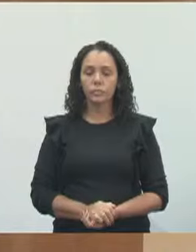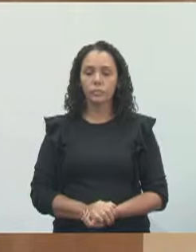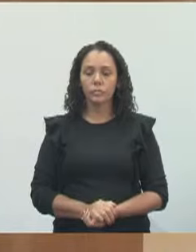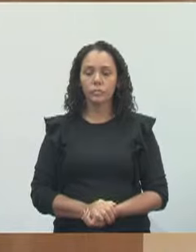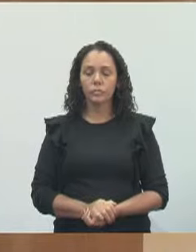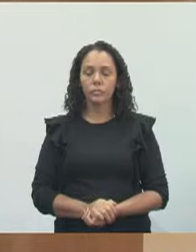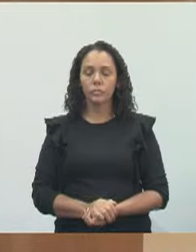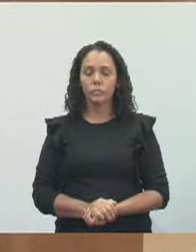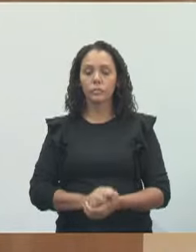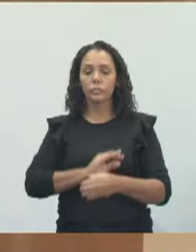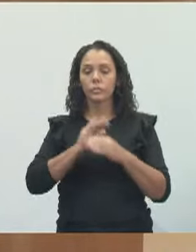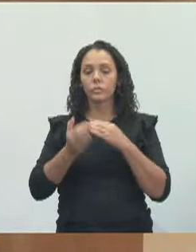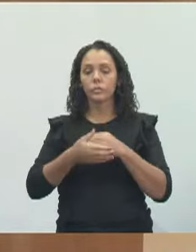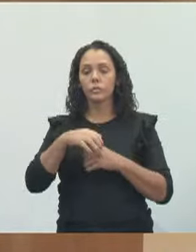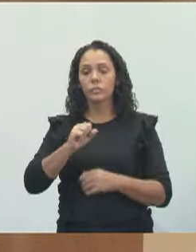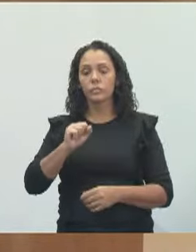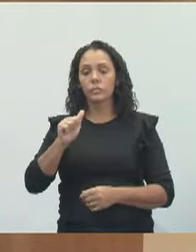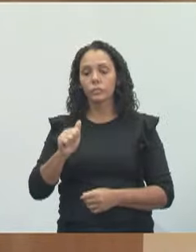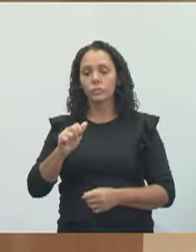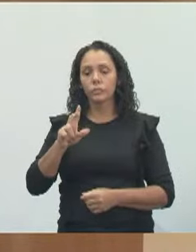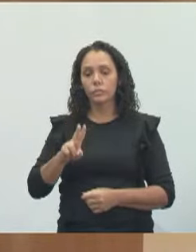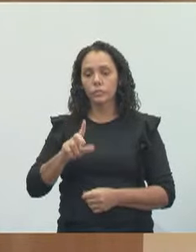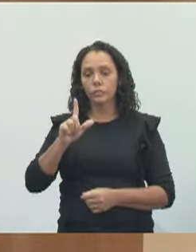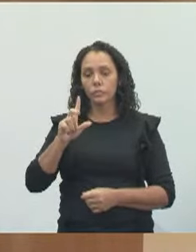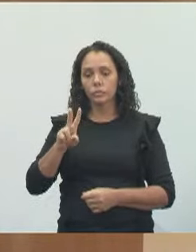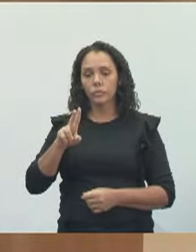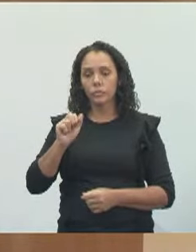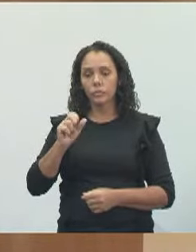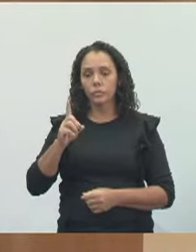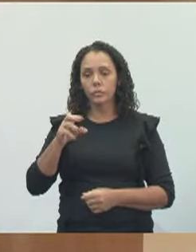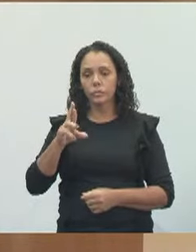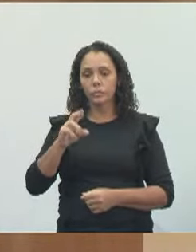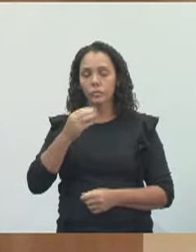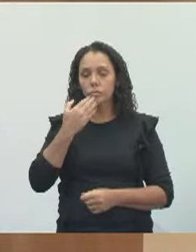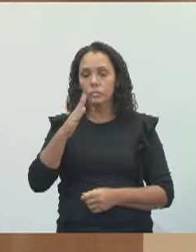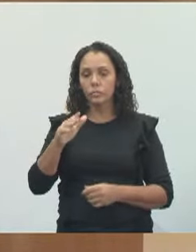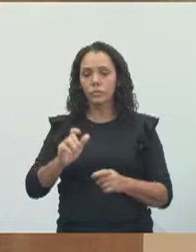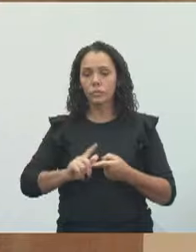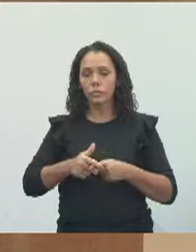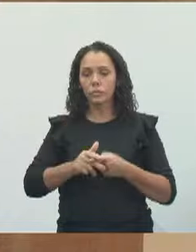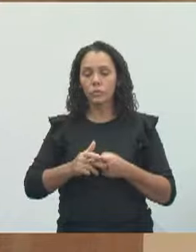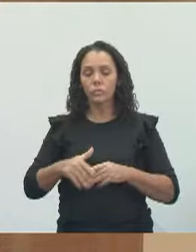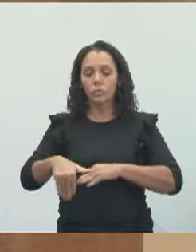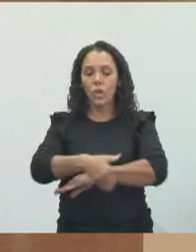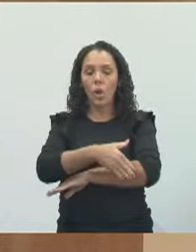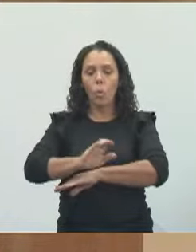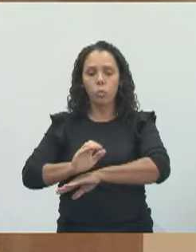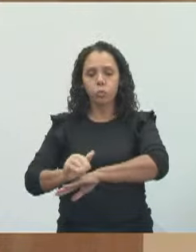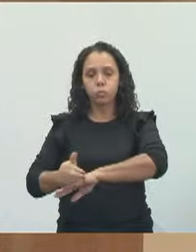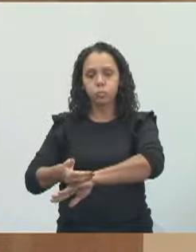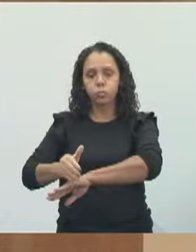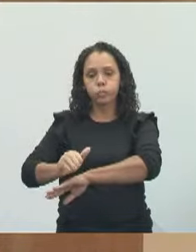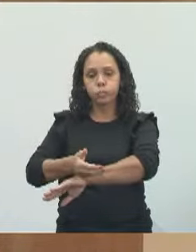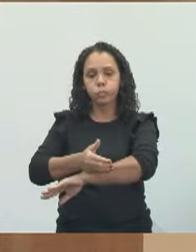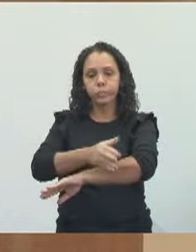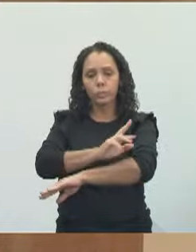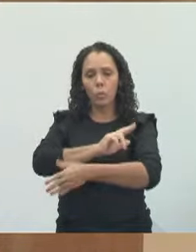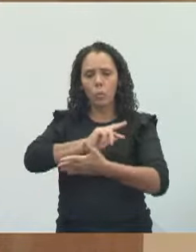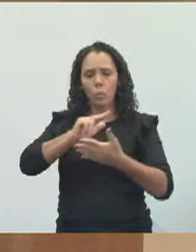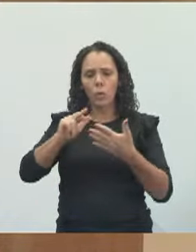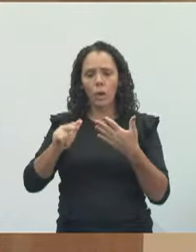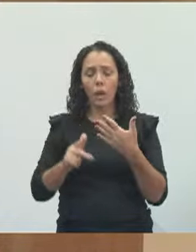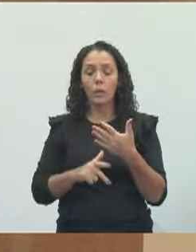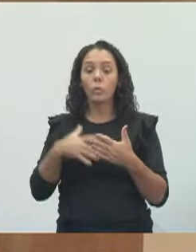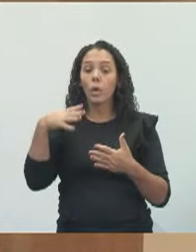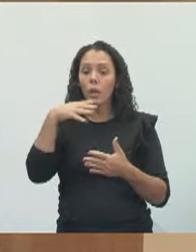Isso aí lá no Cidade de Salvador, né, Avenida Santo Ivo, a gente pediu manutenção da rua lá, né, muitos buracos, né, em breve vai estar fazendo a manutenção ali em